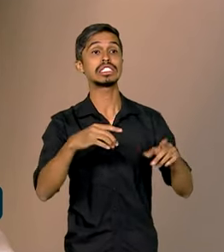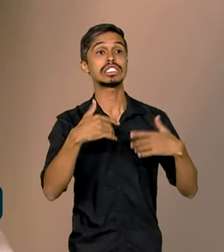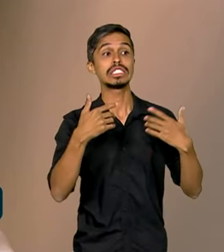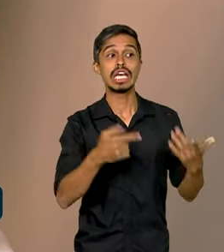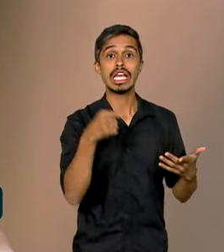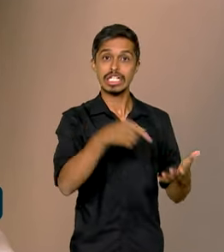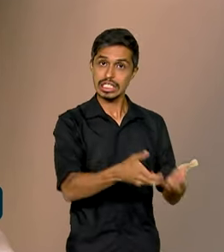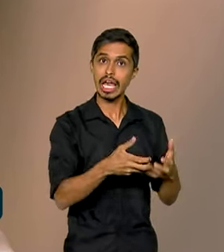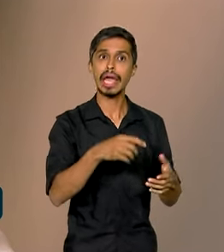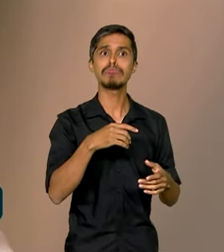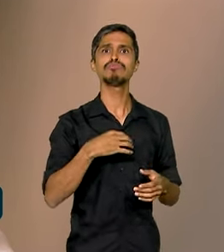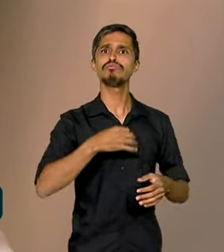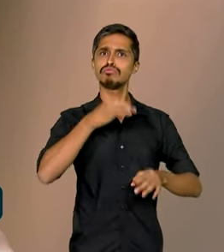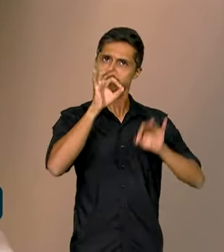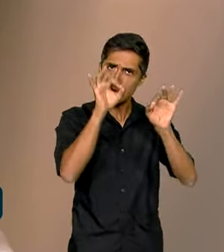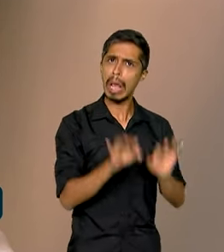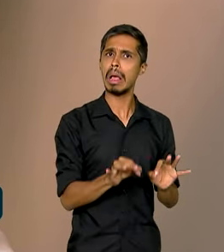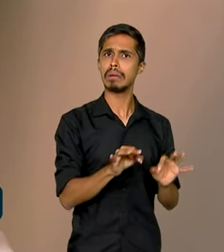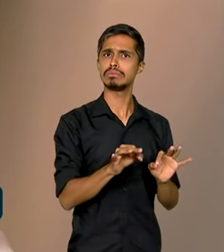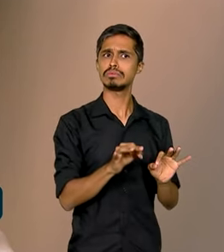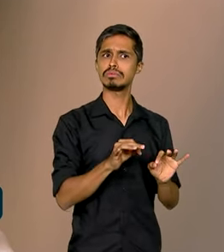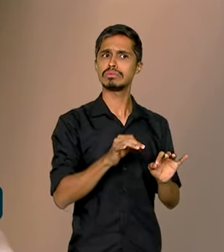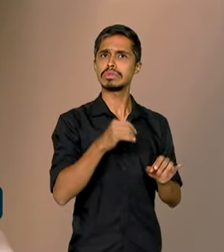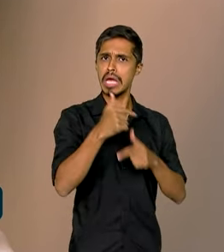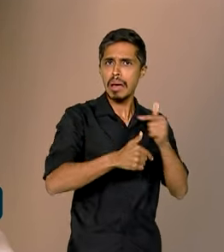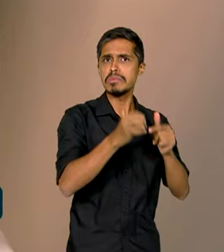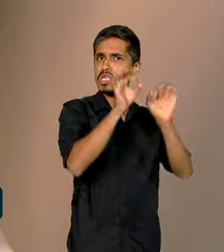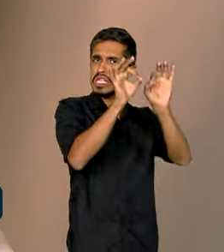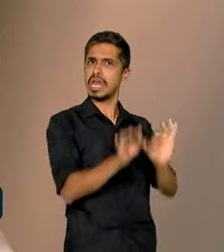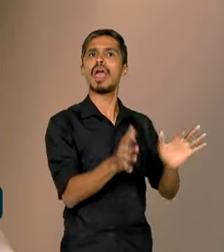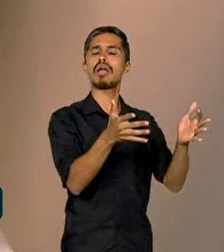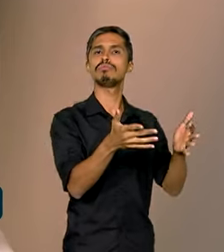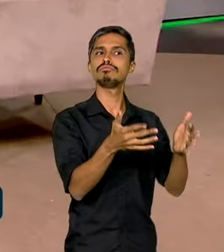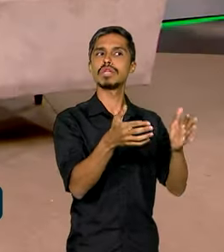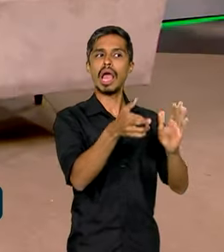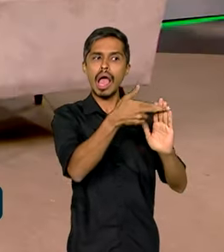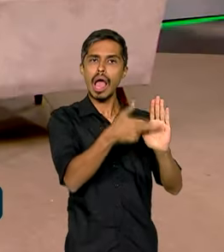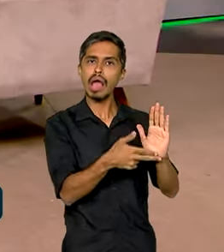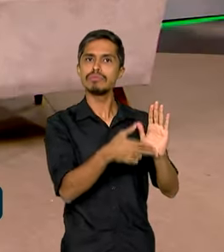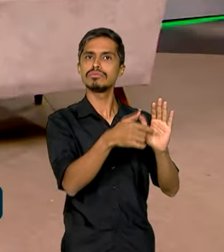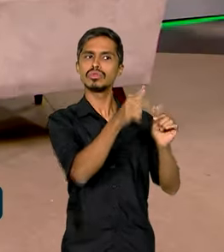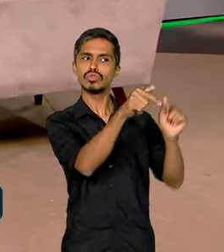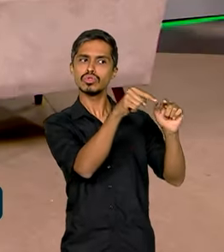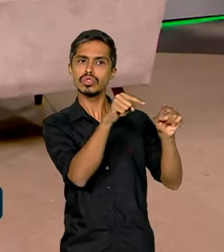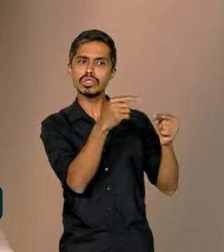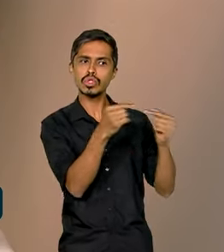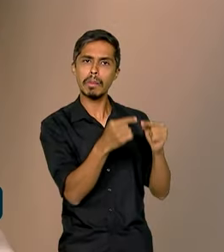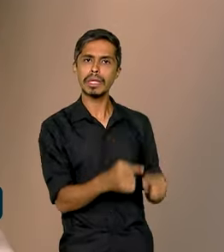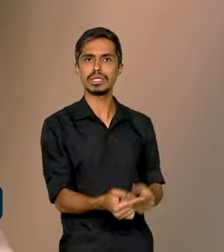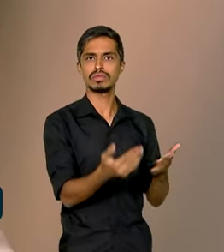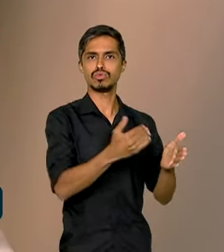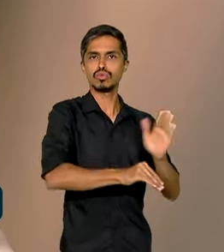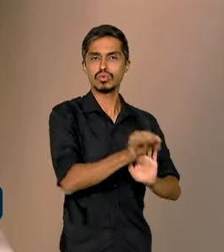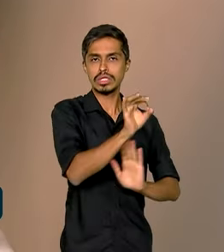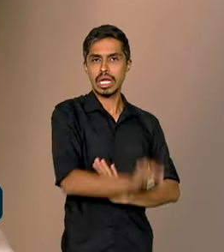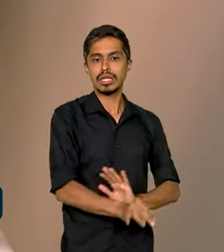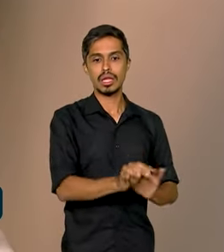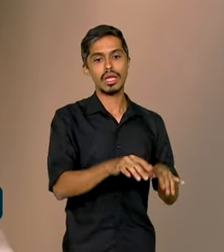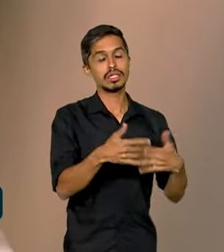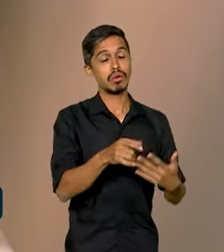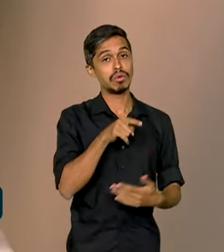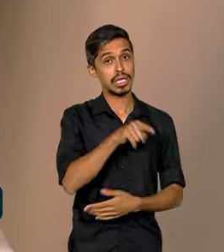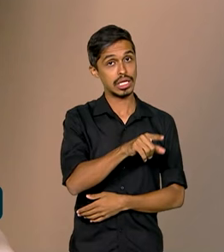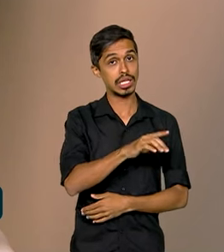funcionando né que tenha atenda devidamente a as instruções as informações para que ele serve o o consumidor ele vai